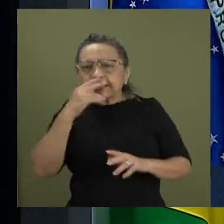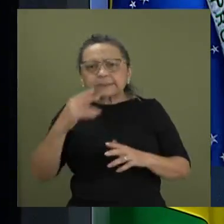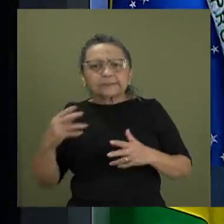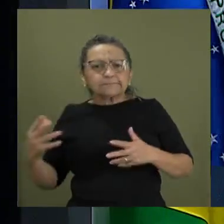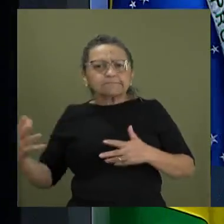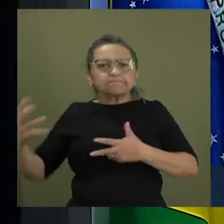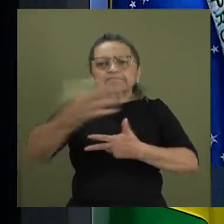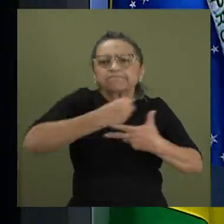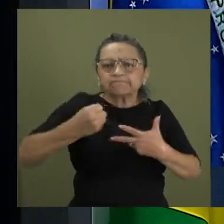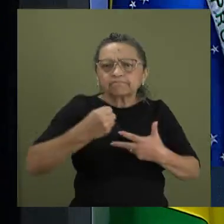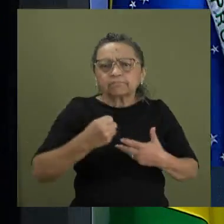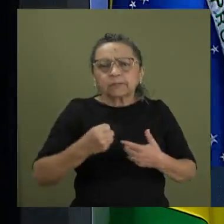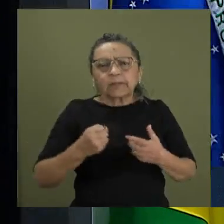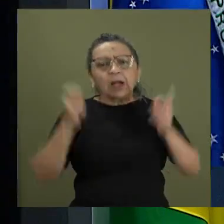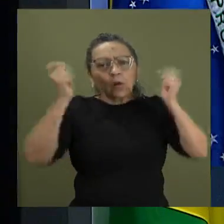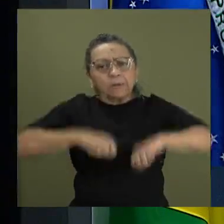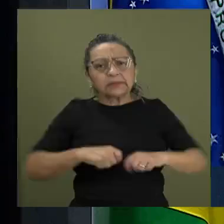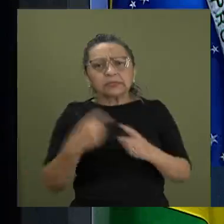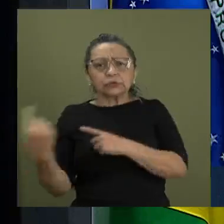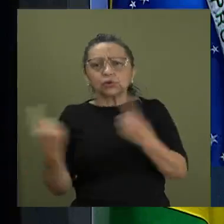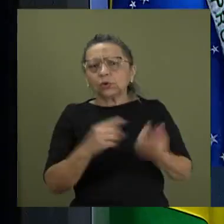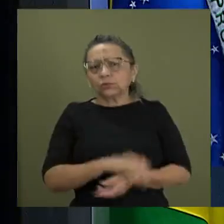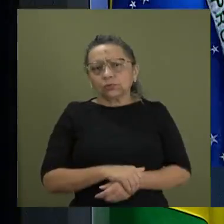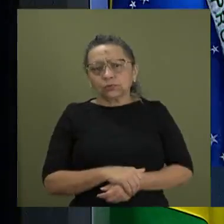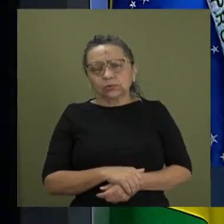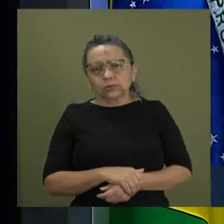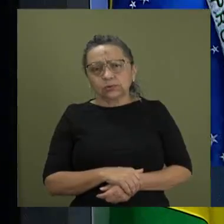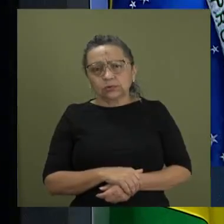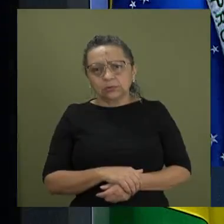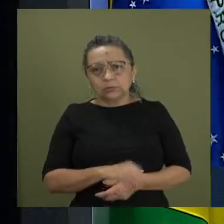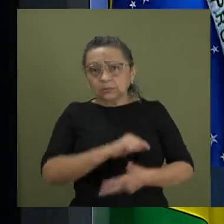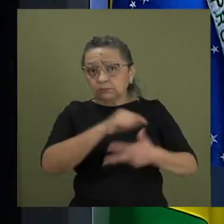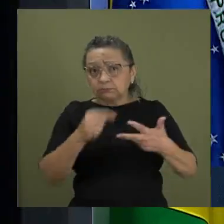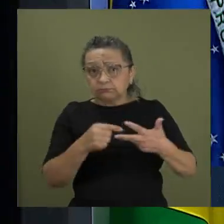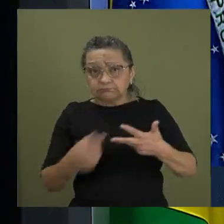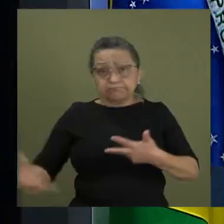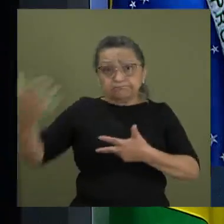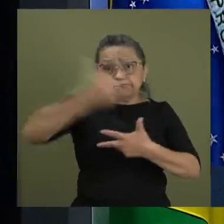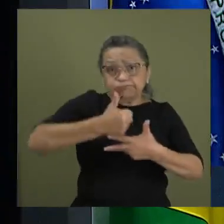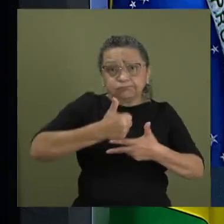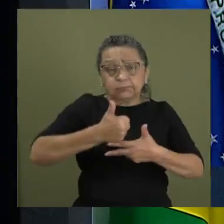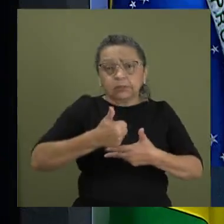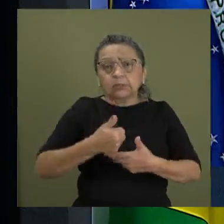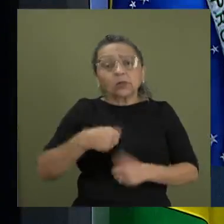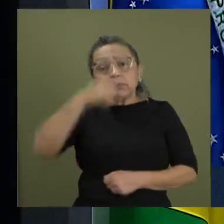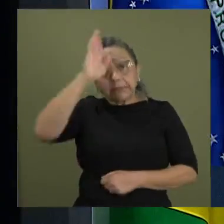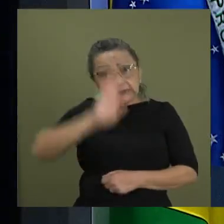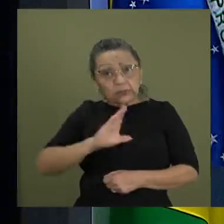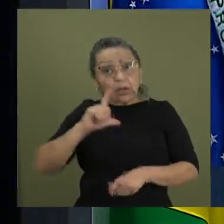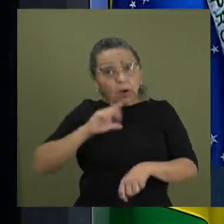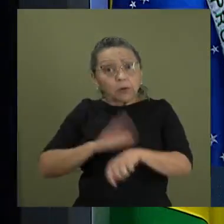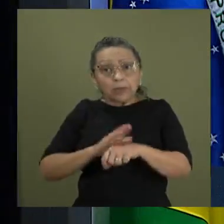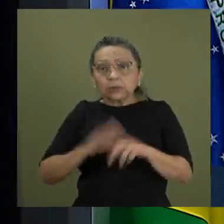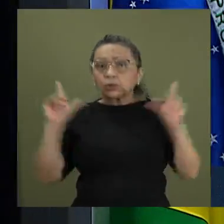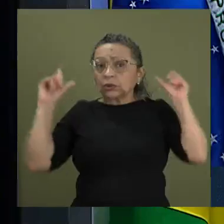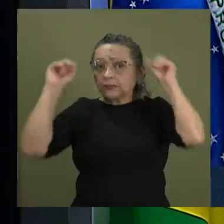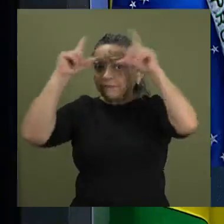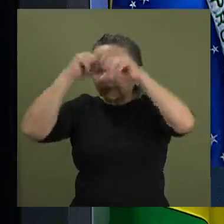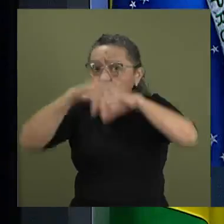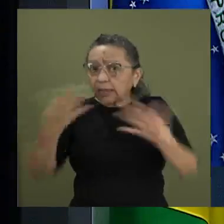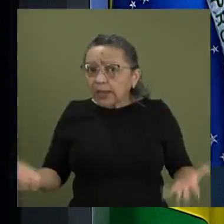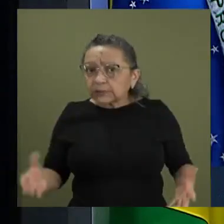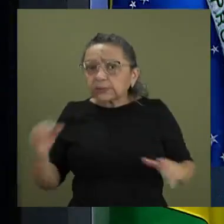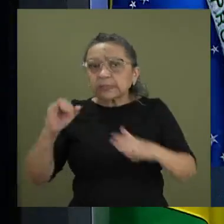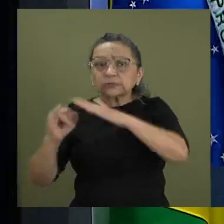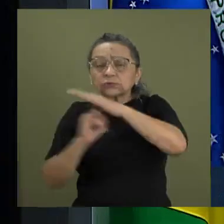invadir as competências de outro poder. O Brasil vive um caos institucional,